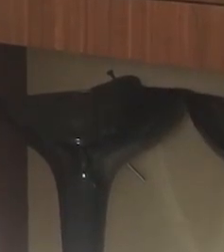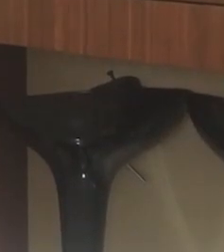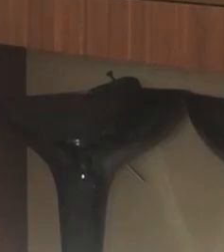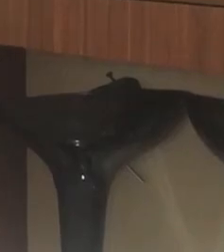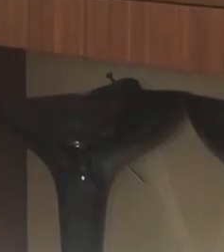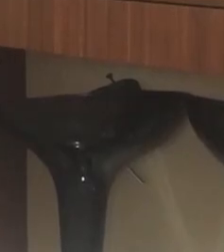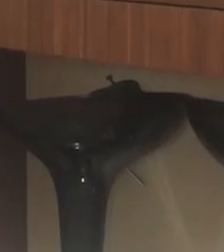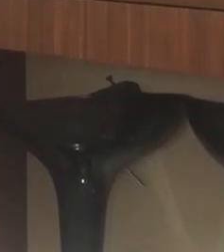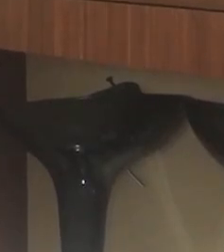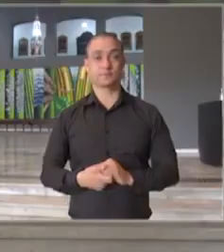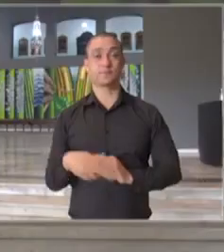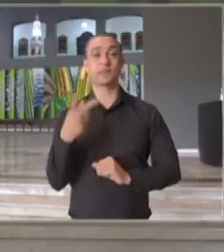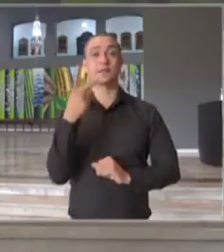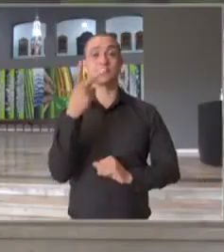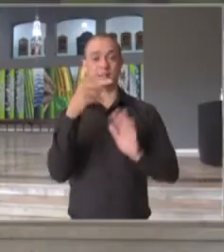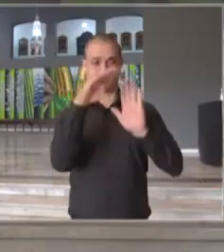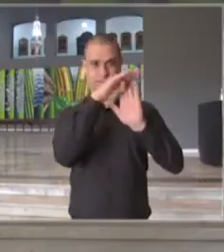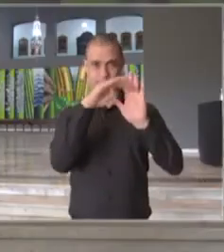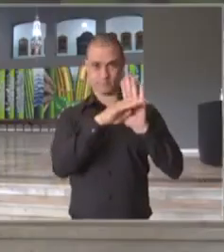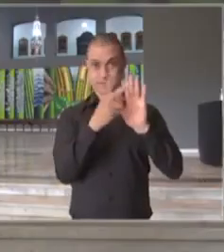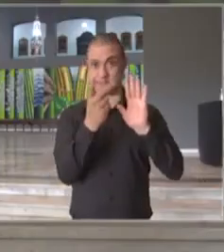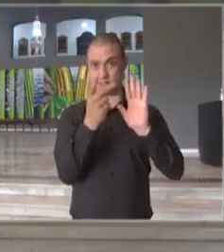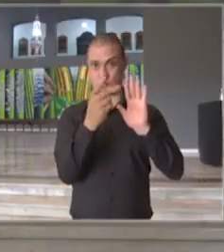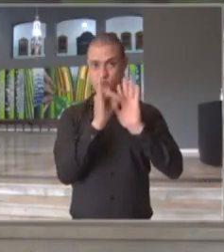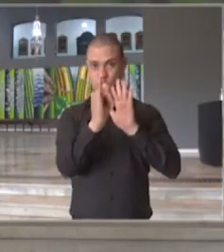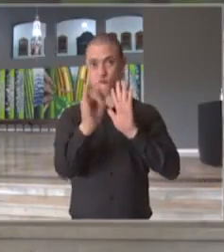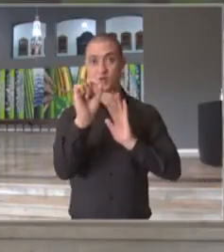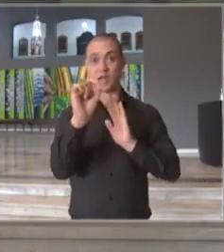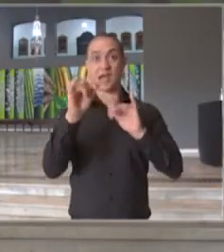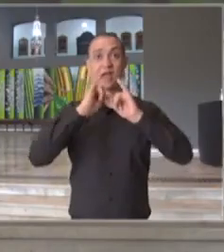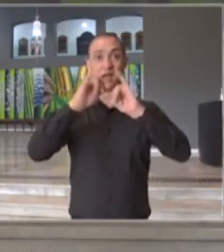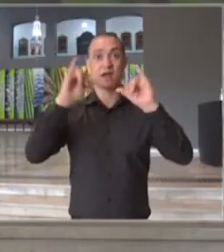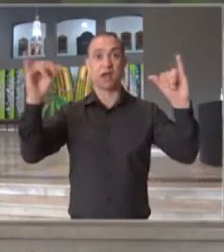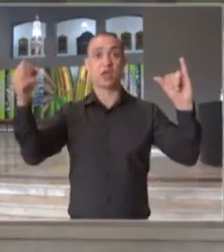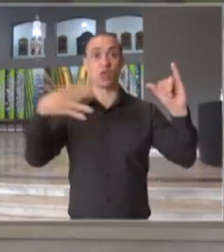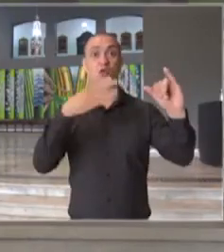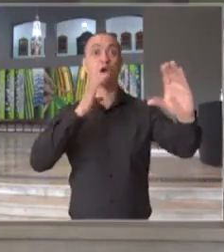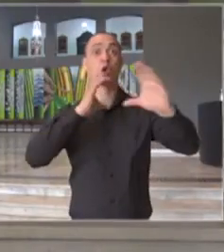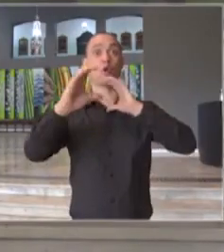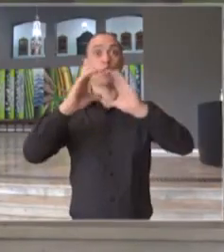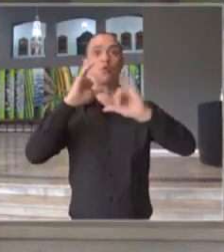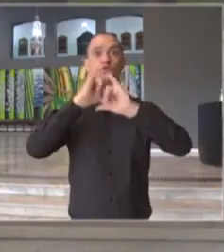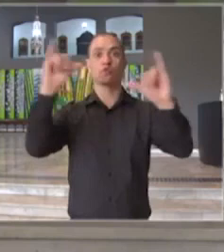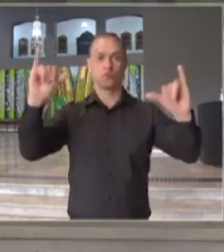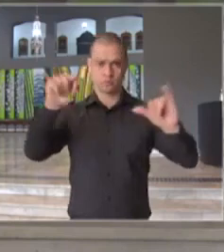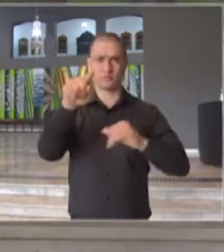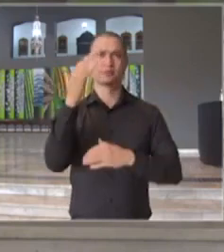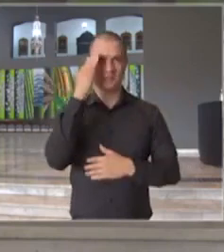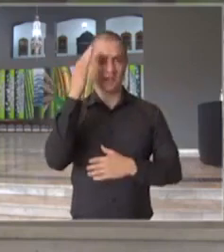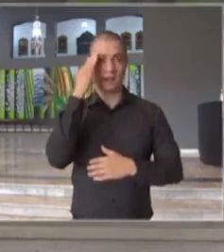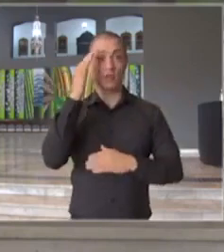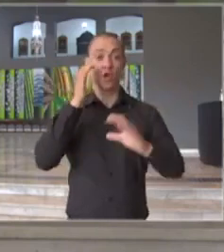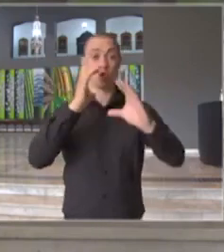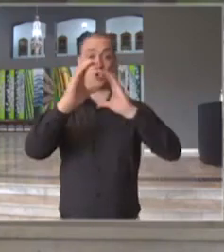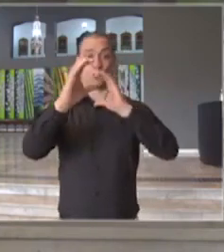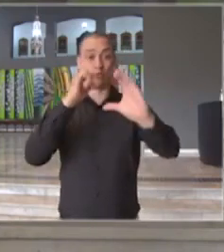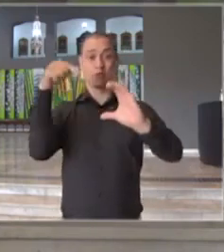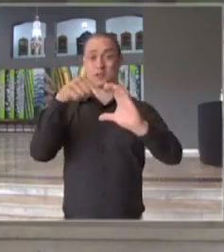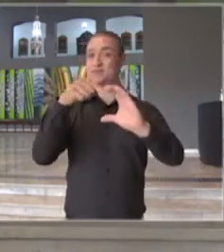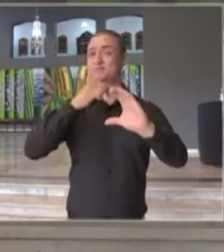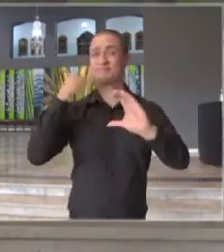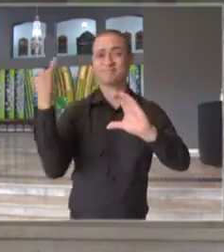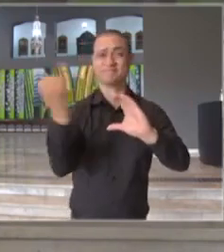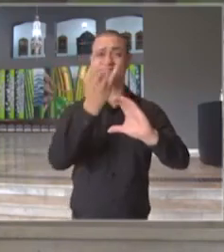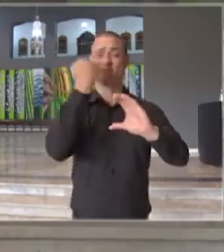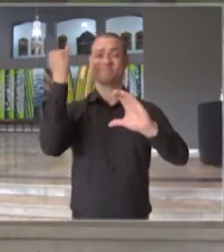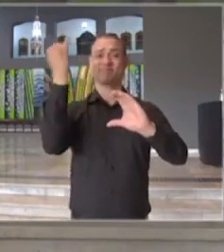campanha de comunicação. Uma nova campanha de comunicação e, como todos sabem, comunicação é um elemento muito importante